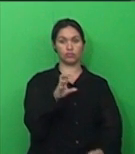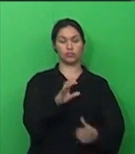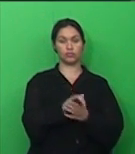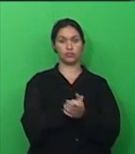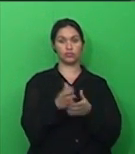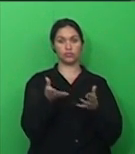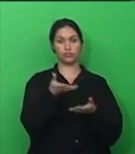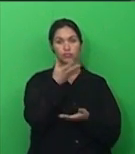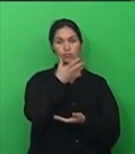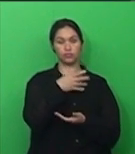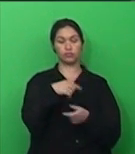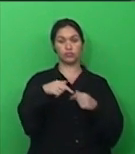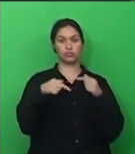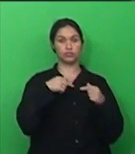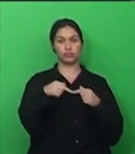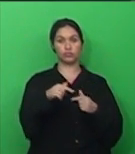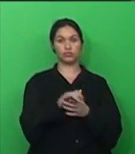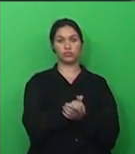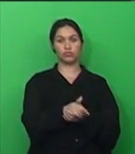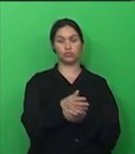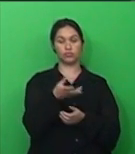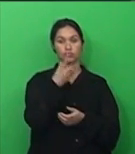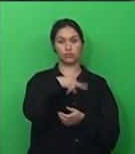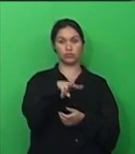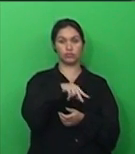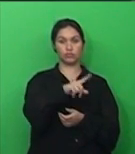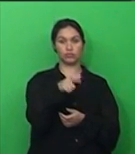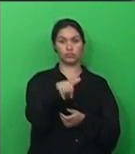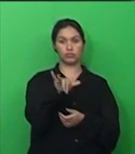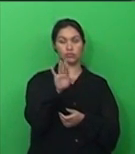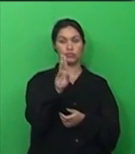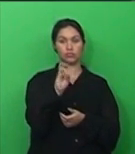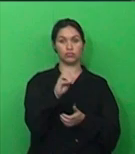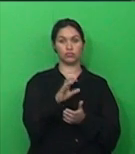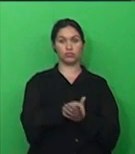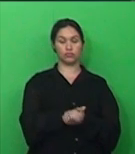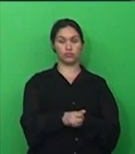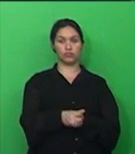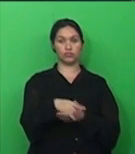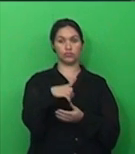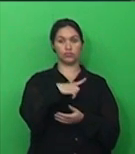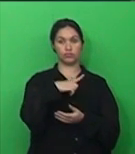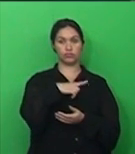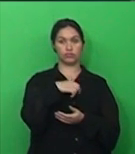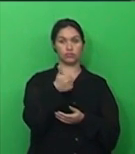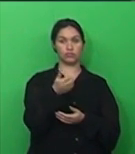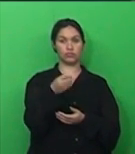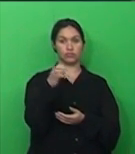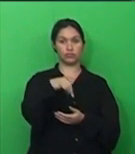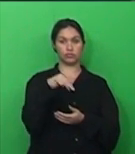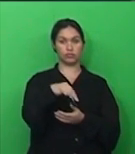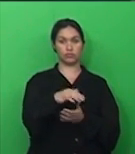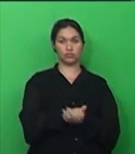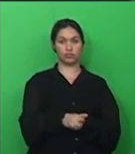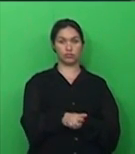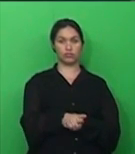Com a palavra, o autor da moção, vereador Zairo Casagrande. Vossa Excelência dispõe de 10 minutos.